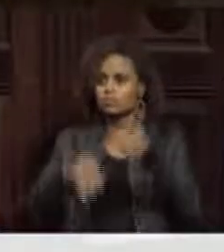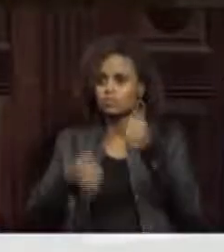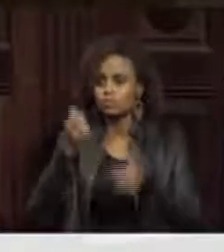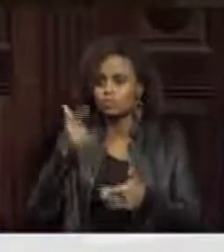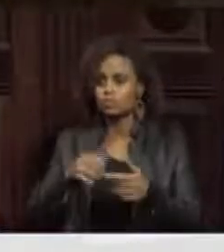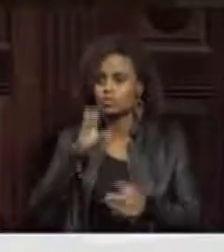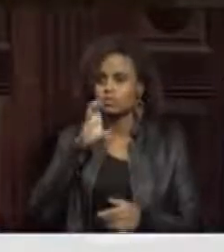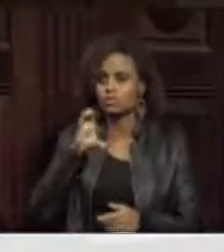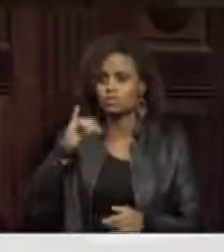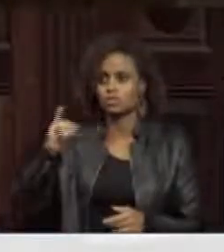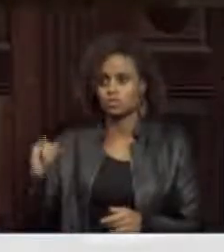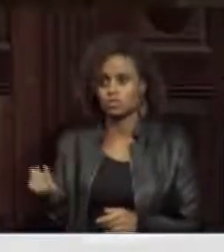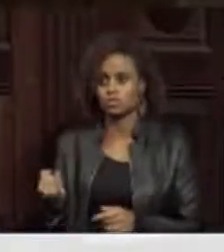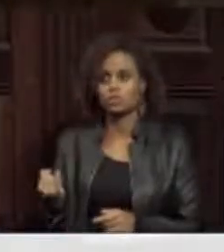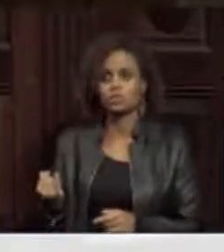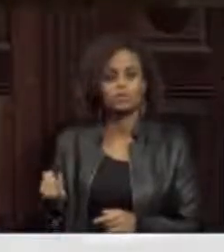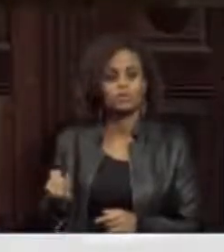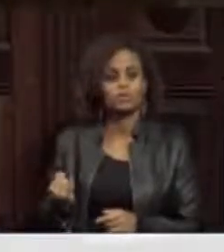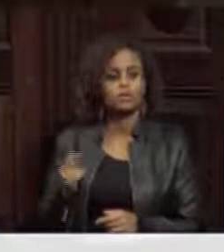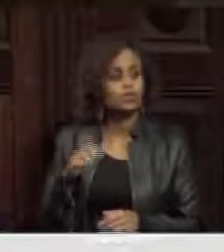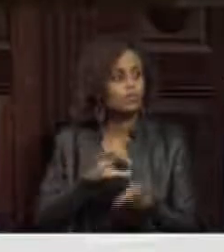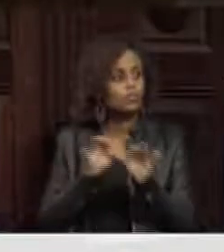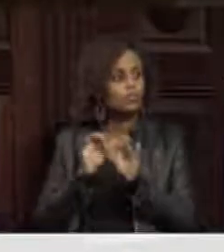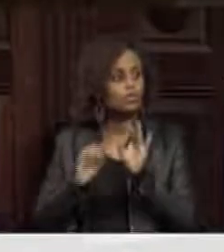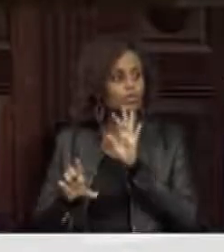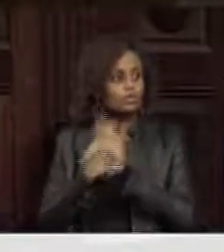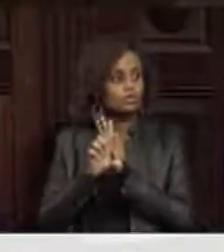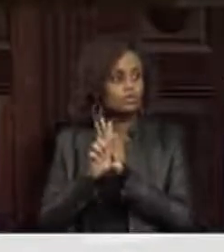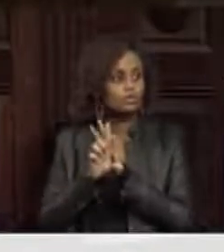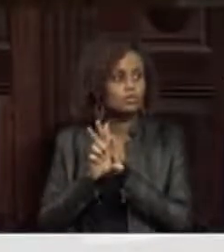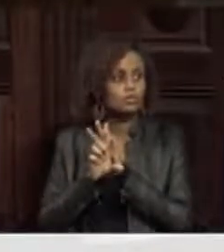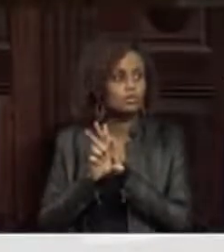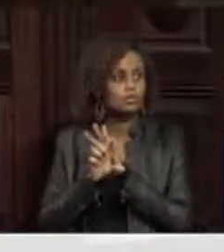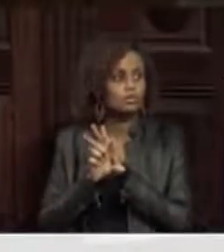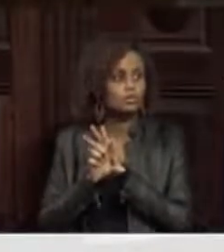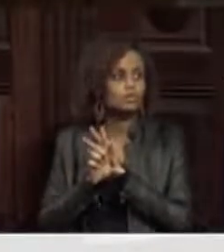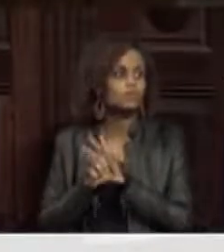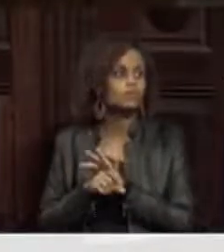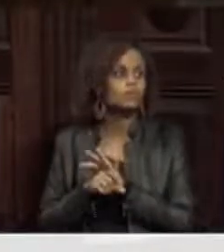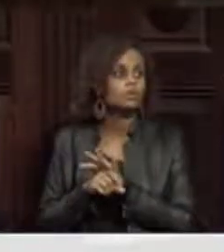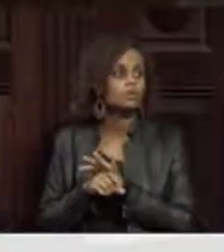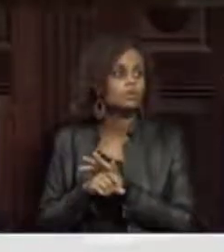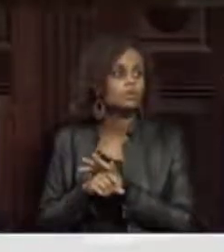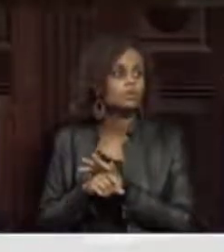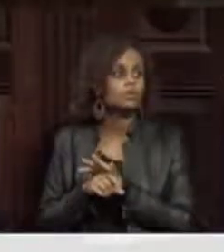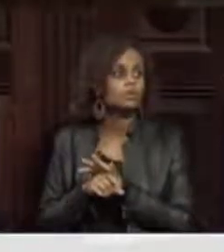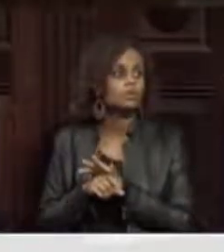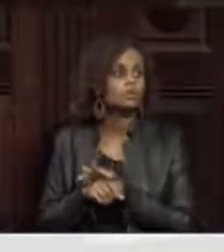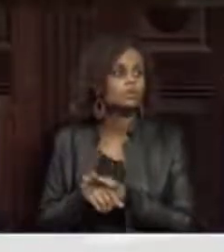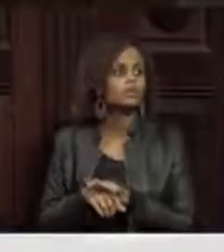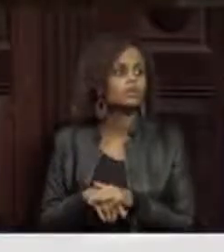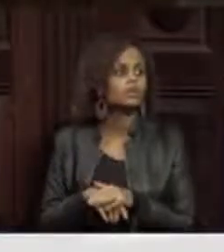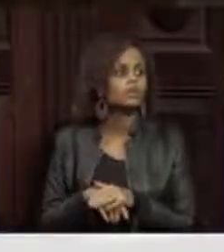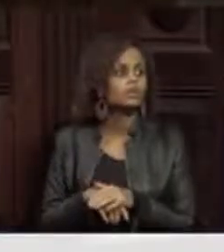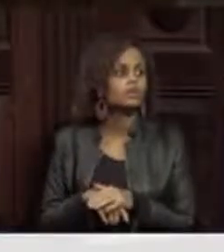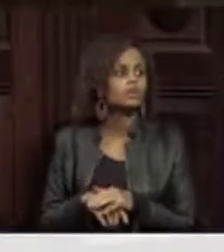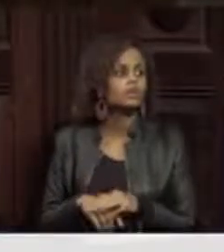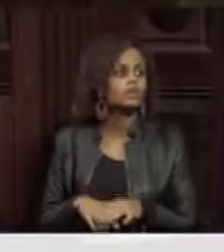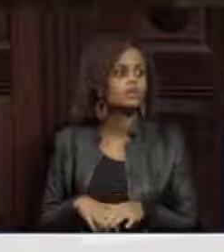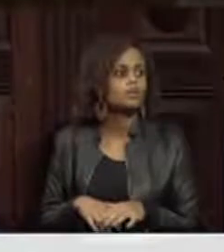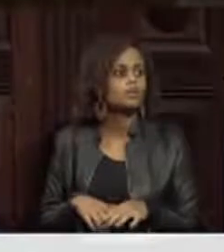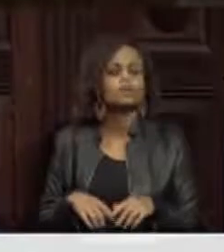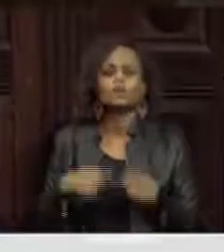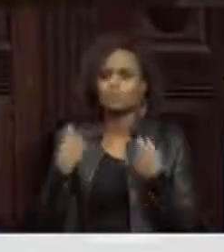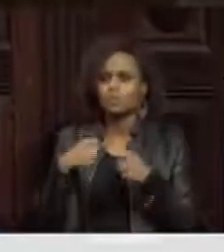É um projeto que merece, obviamente,